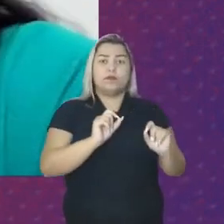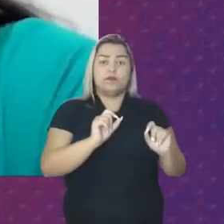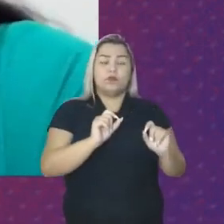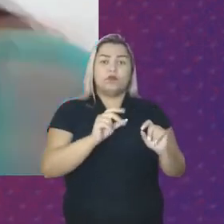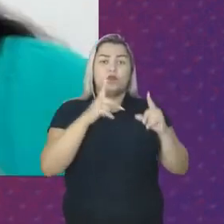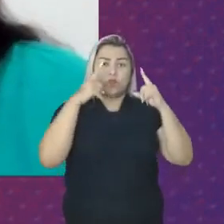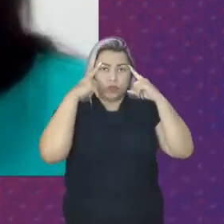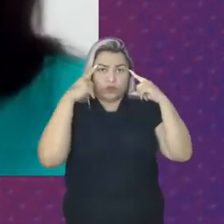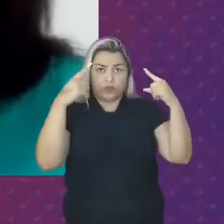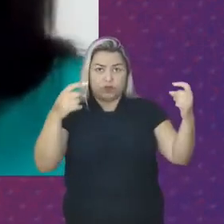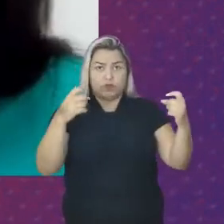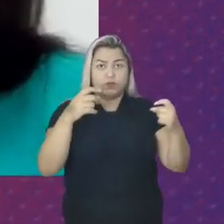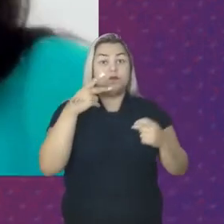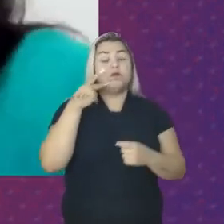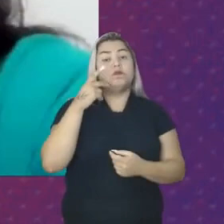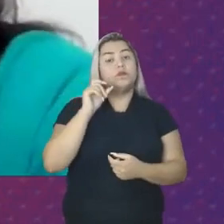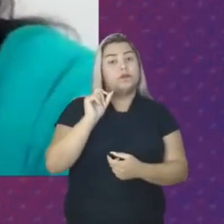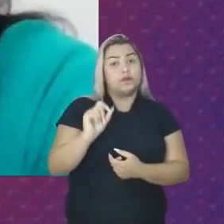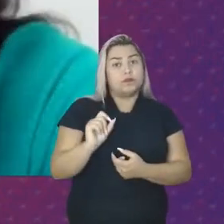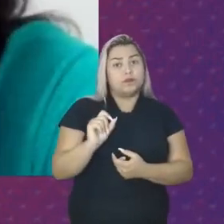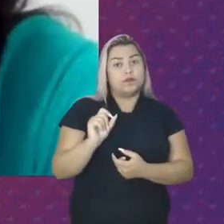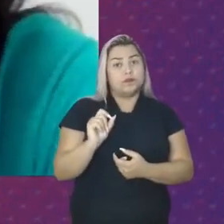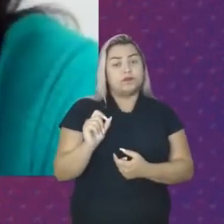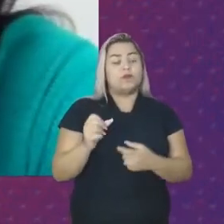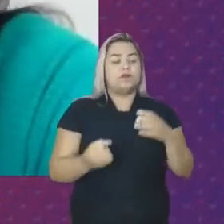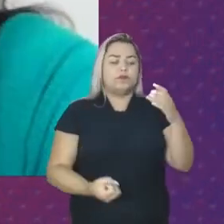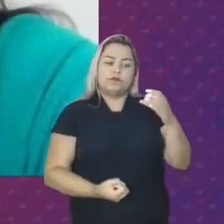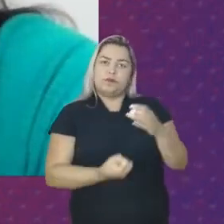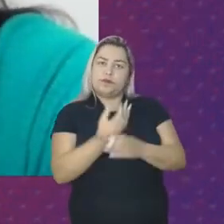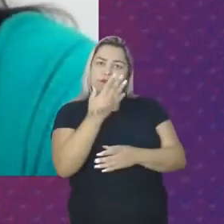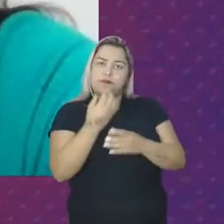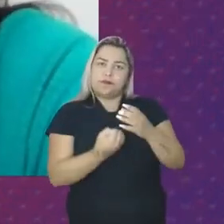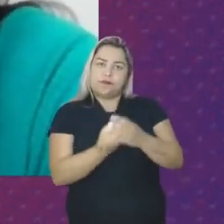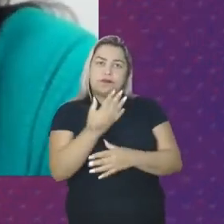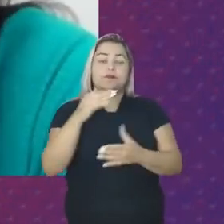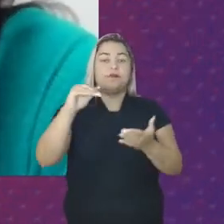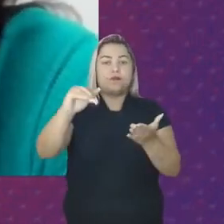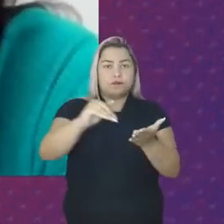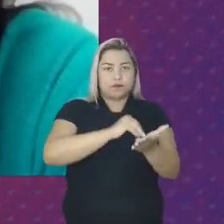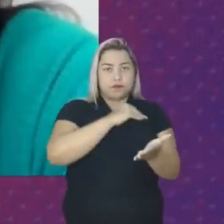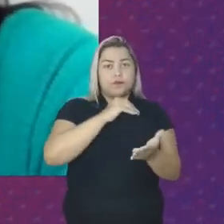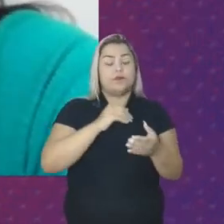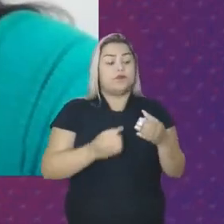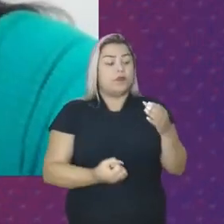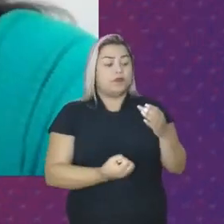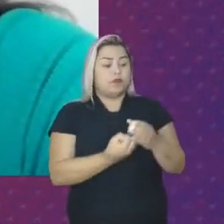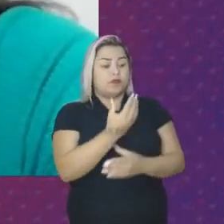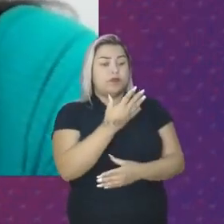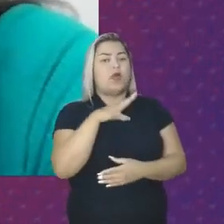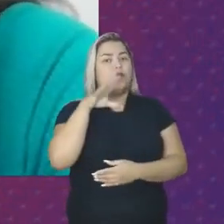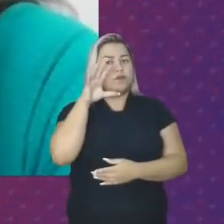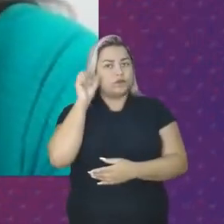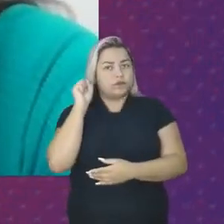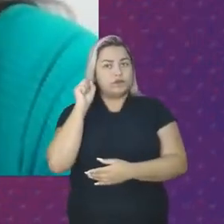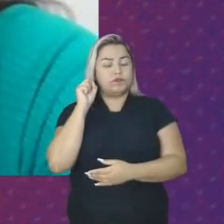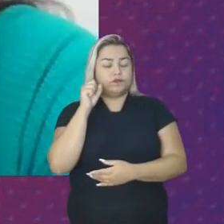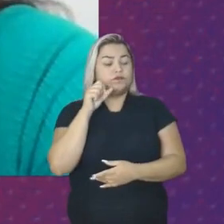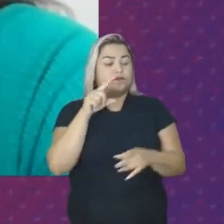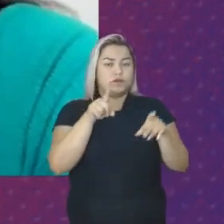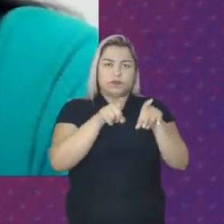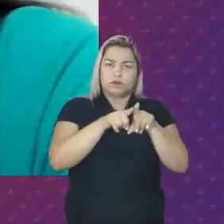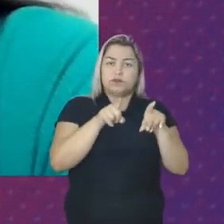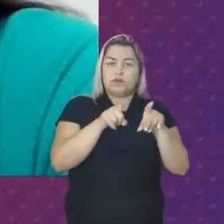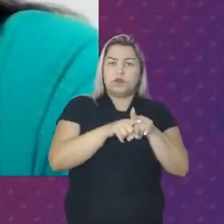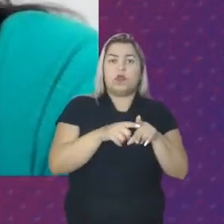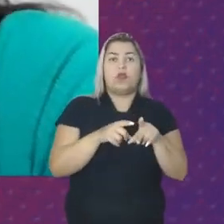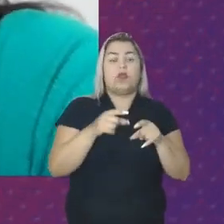violência. Então, paralelamente, a criação da secretaria e a criação da ouvidoria também estava sendo feita